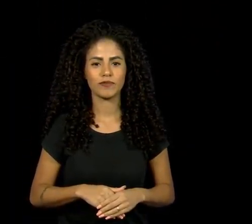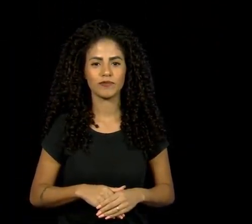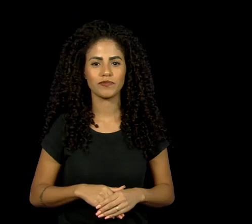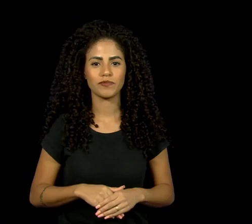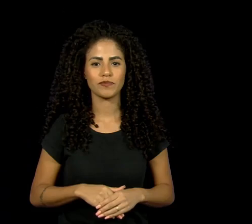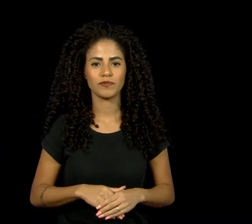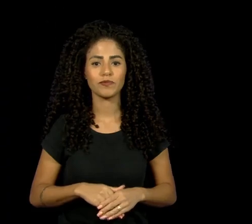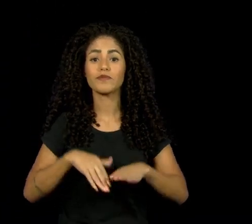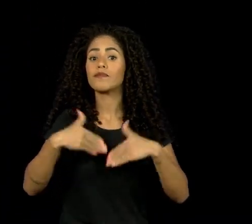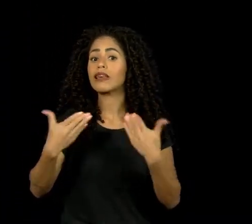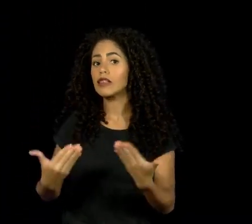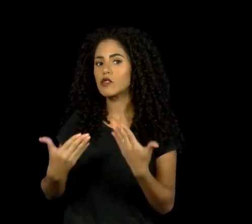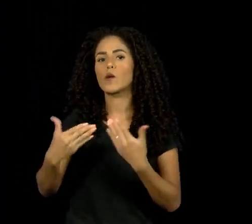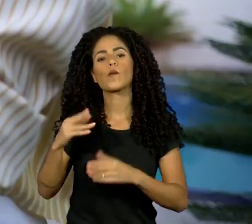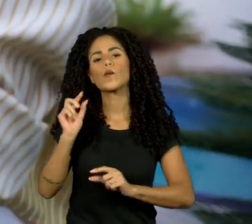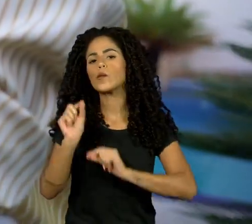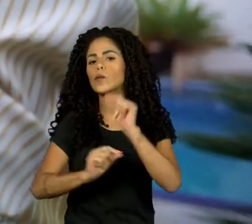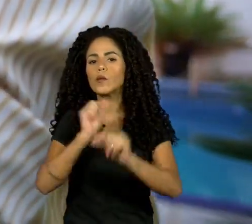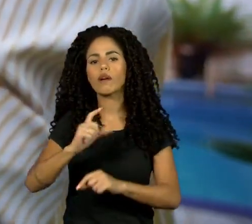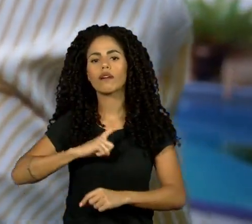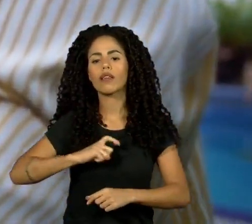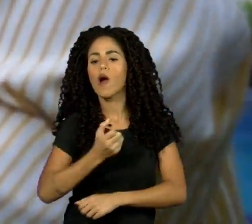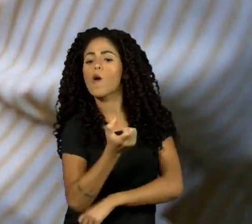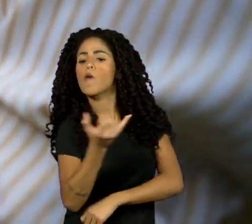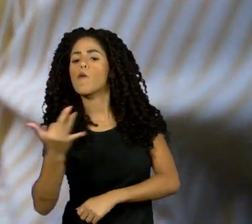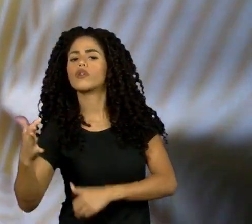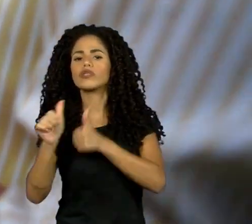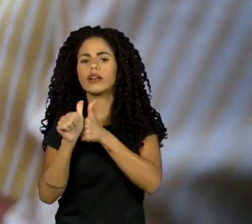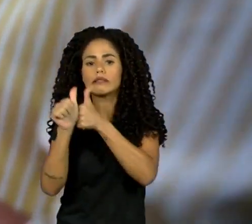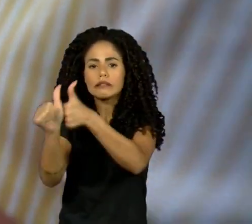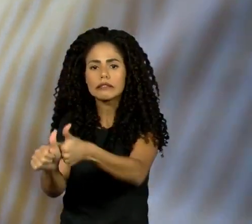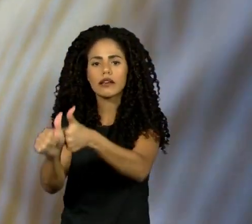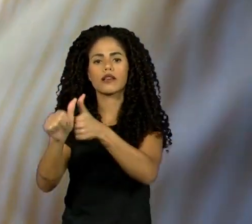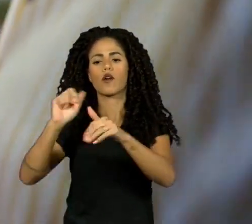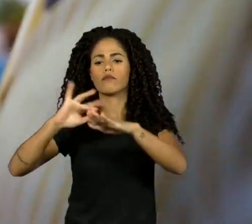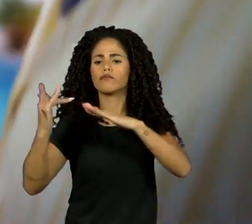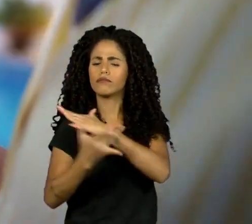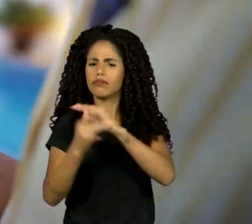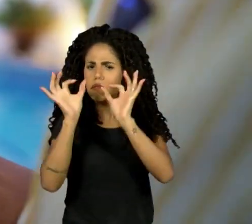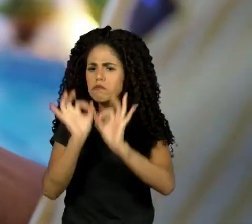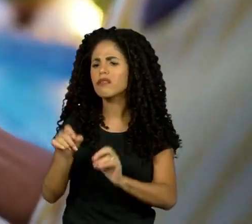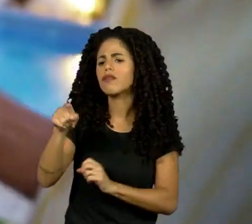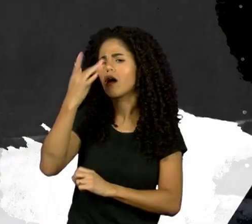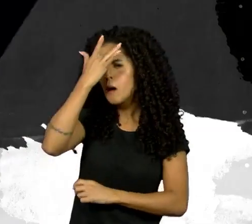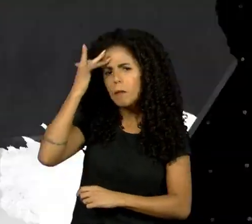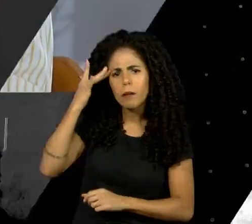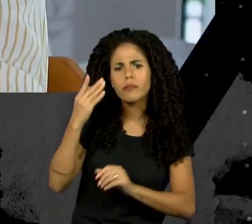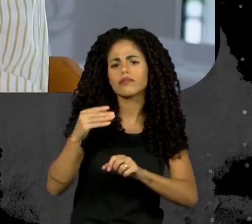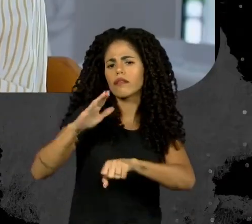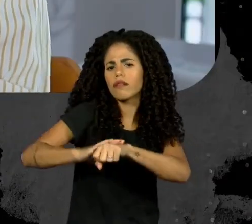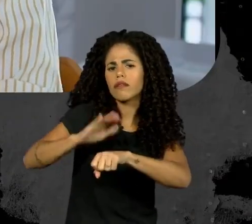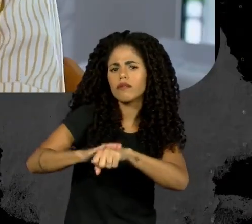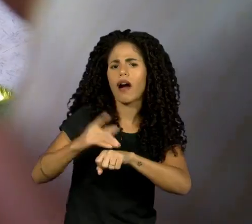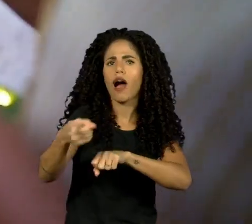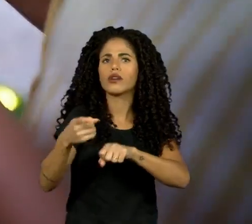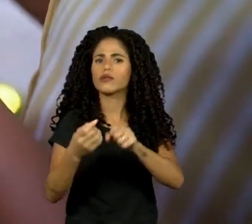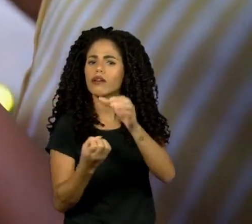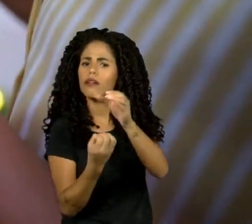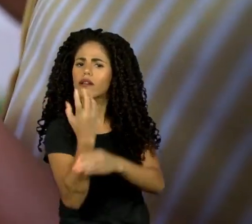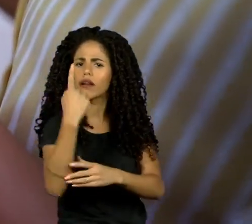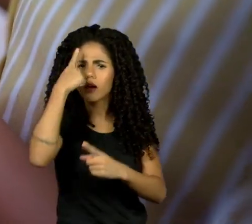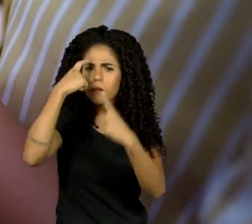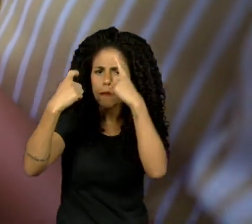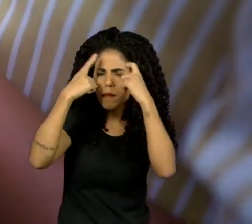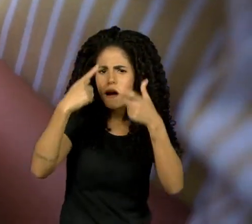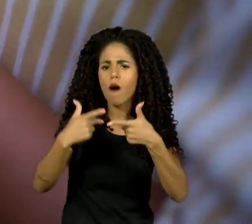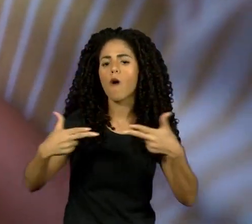Eu não acho legal que número de seguidores hoje determine que alguém passe num teste ou não, sem estar